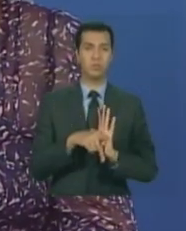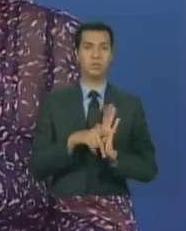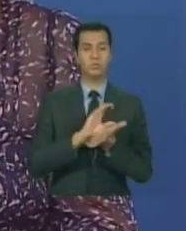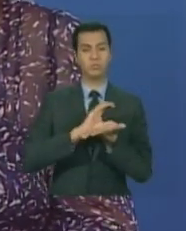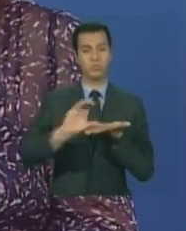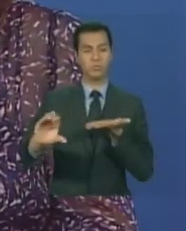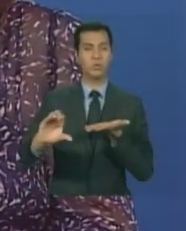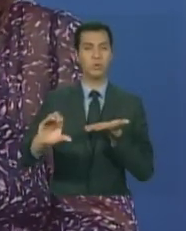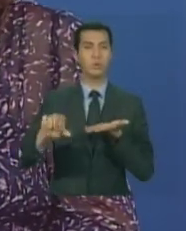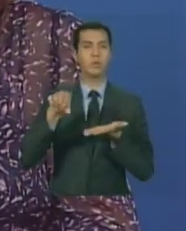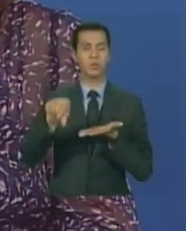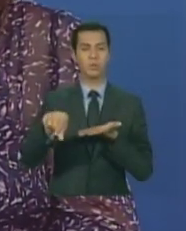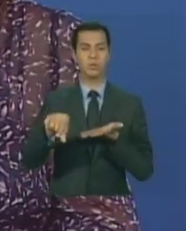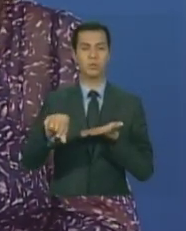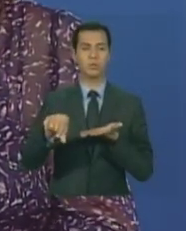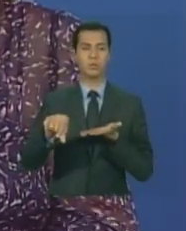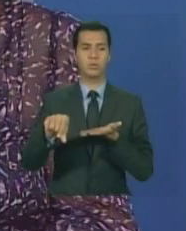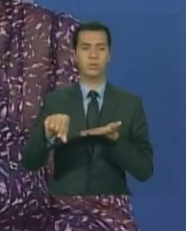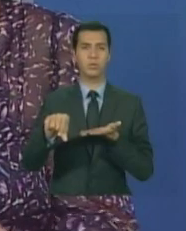no aprimoramento